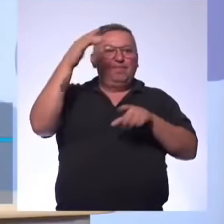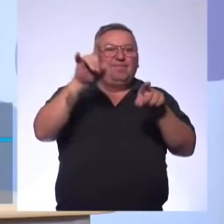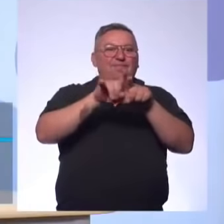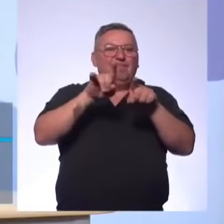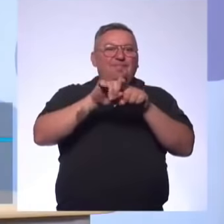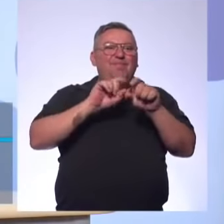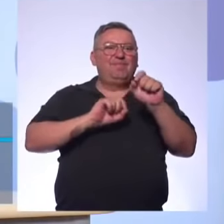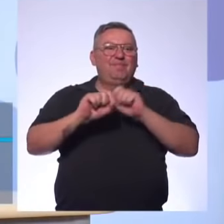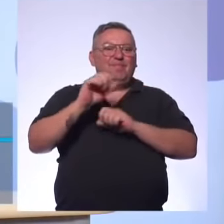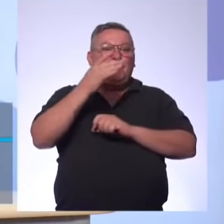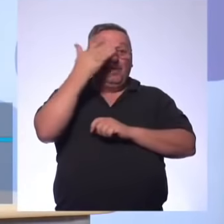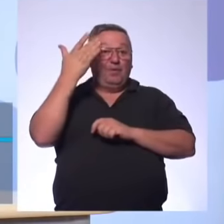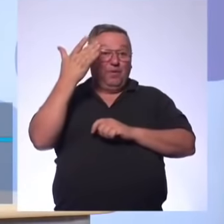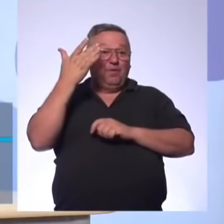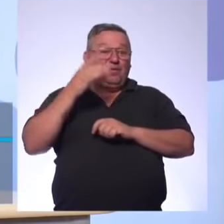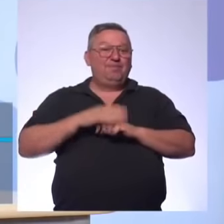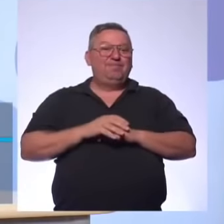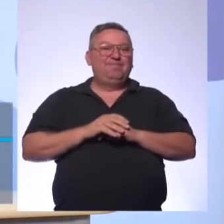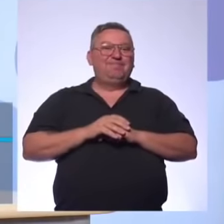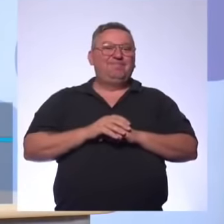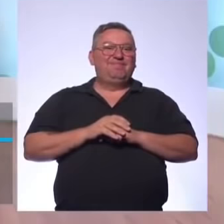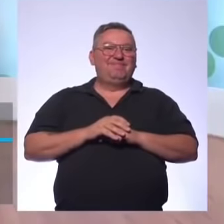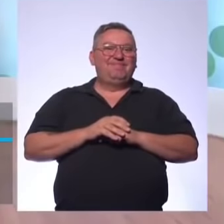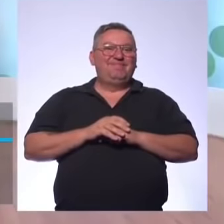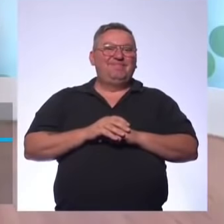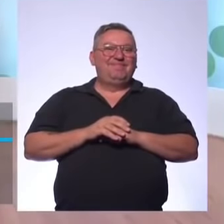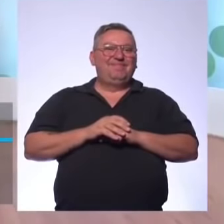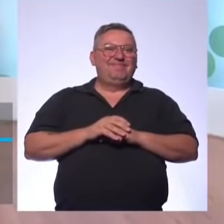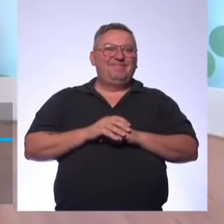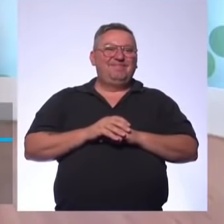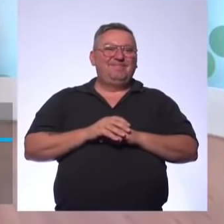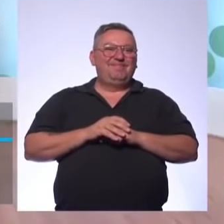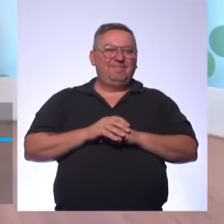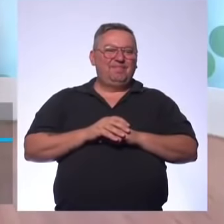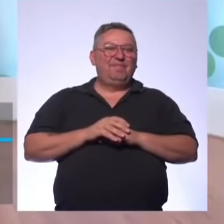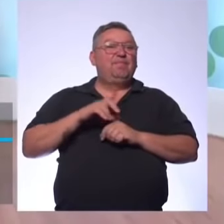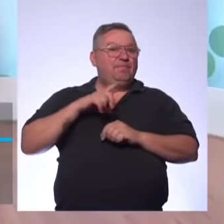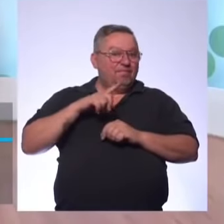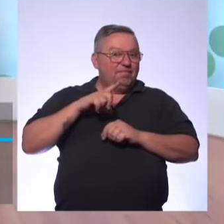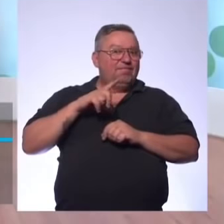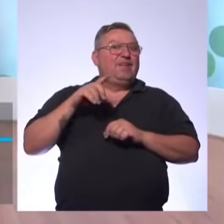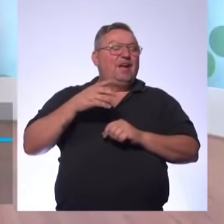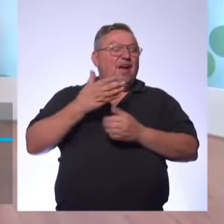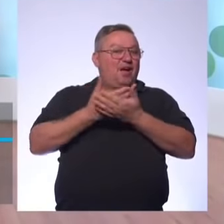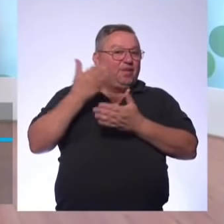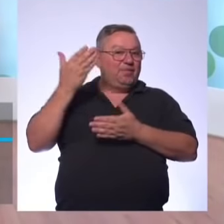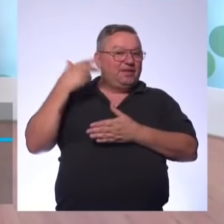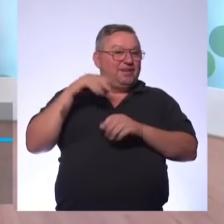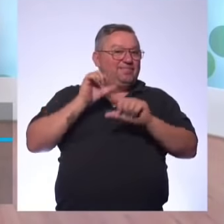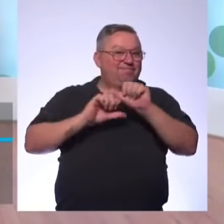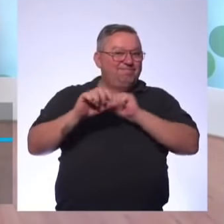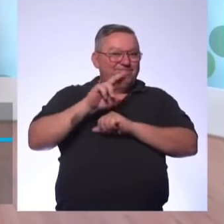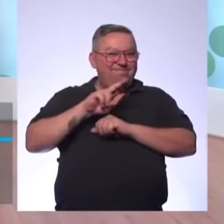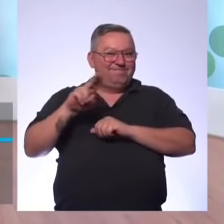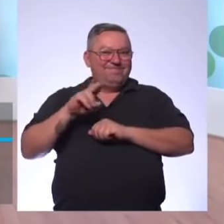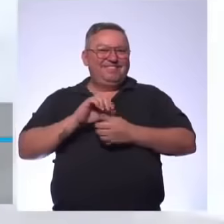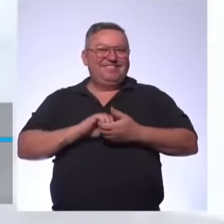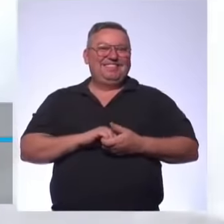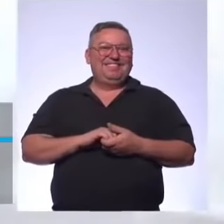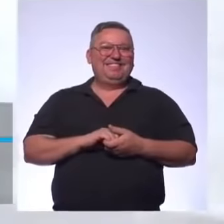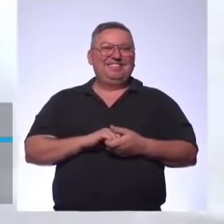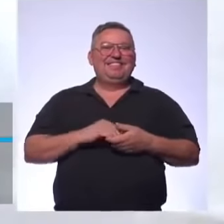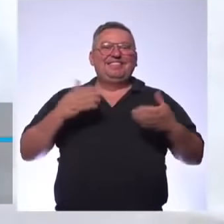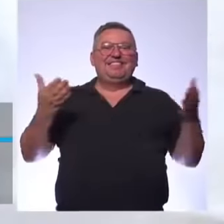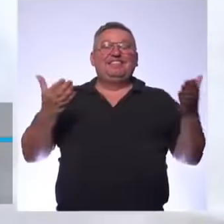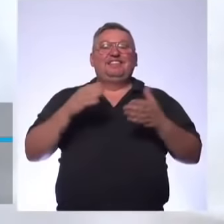aí ó galera é o pessoal é isso aí Bailey redimirem da aula passada em que eu troquei os nomes e